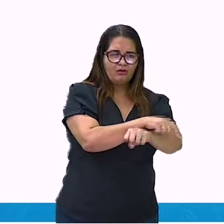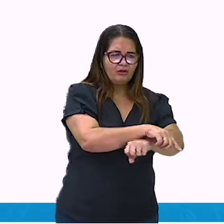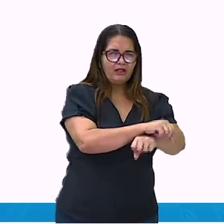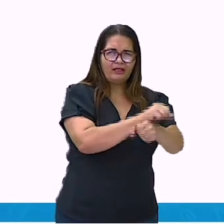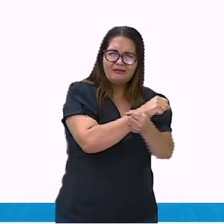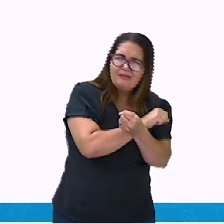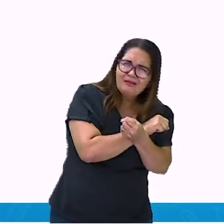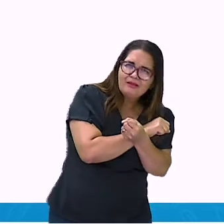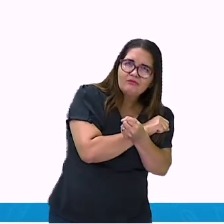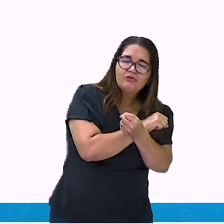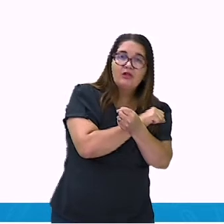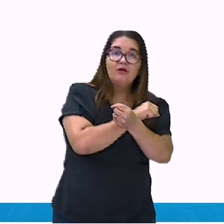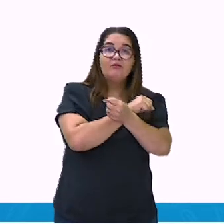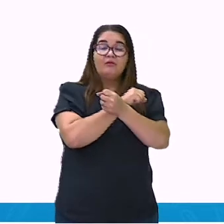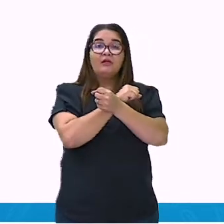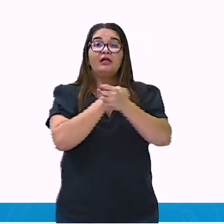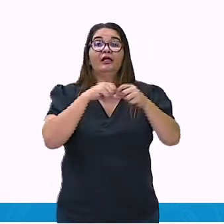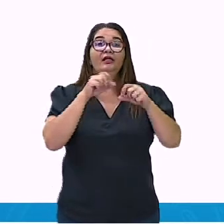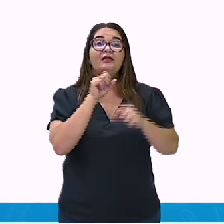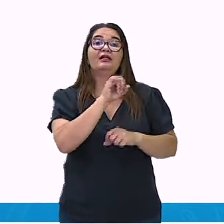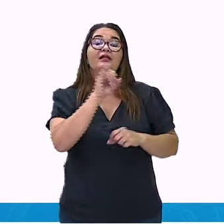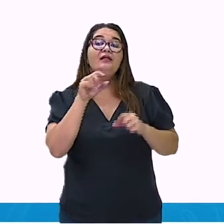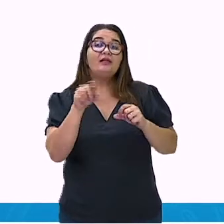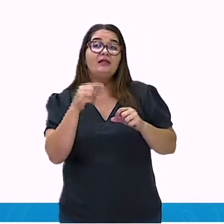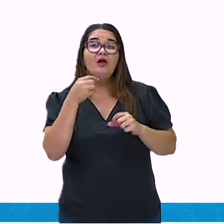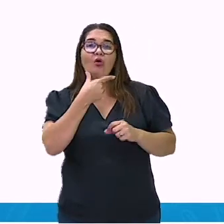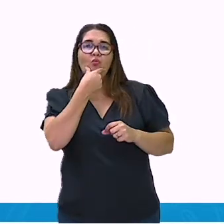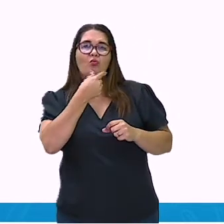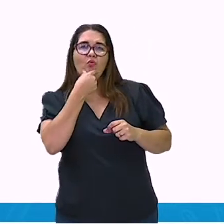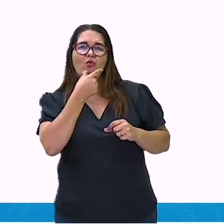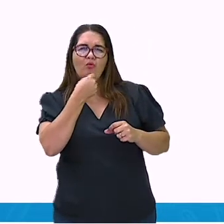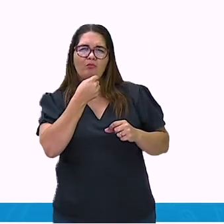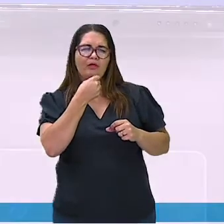Mas, infelizmente, isso